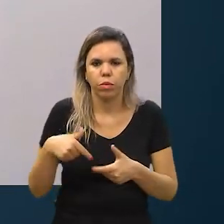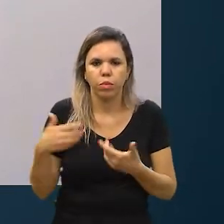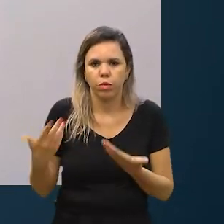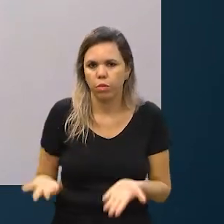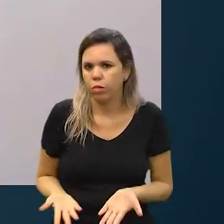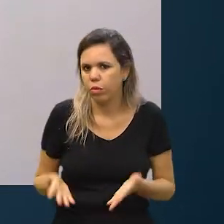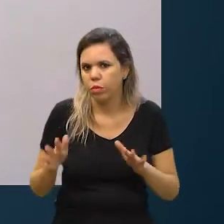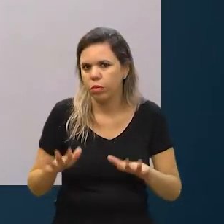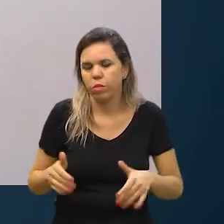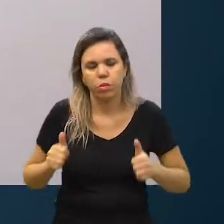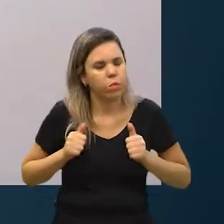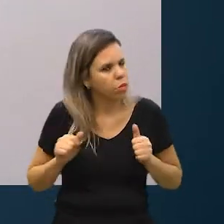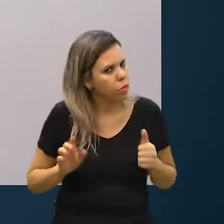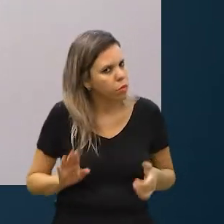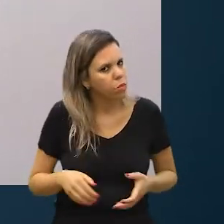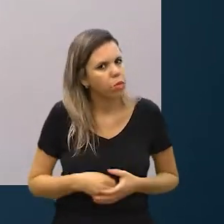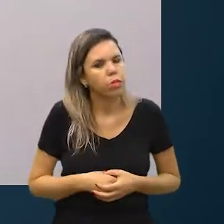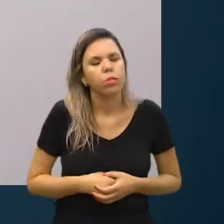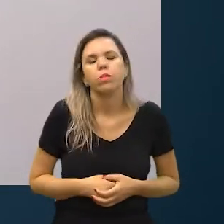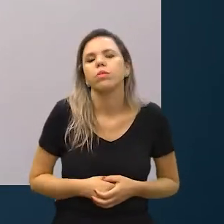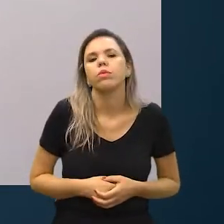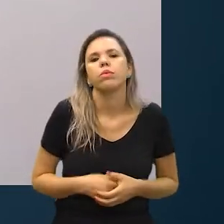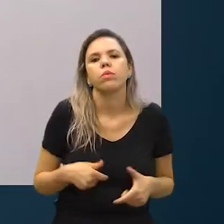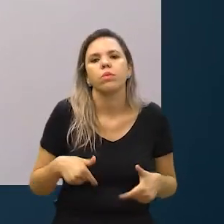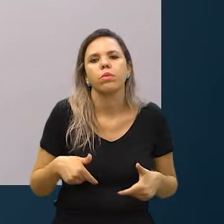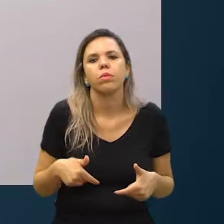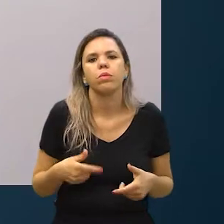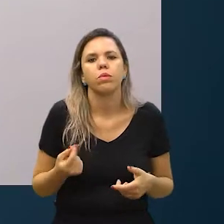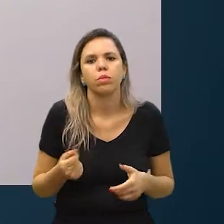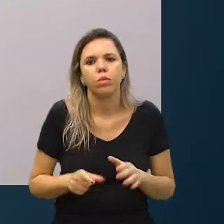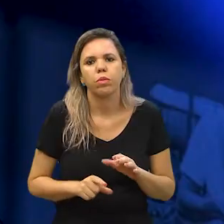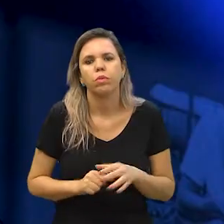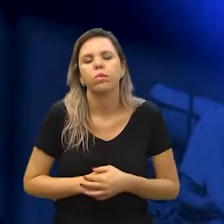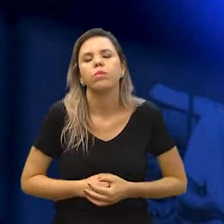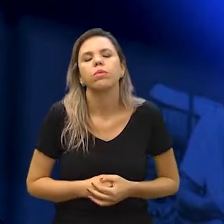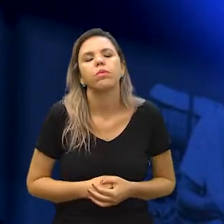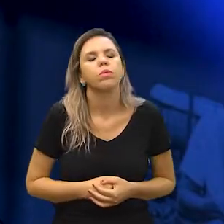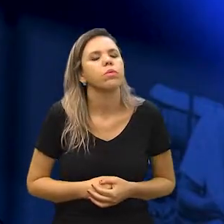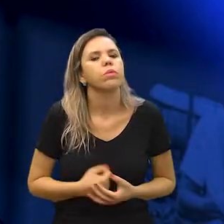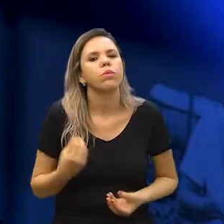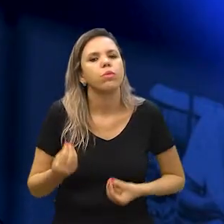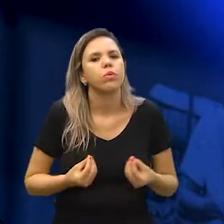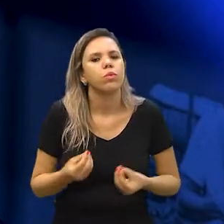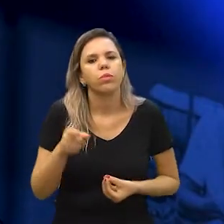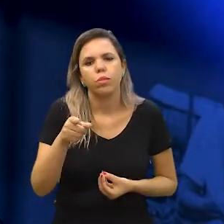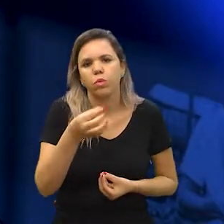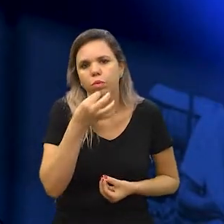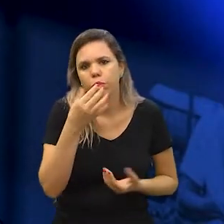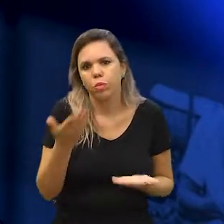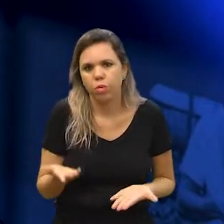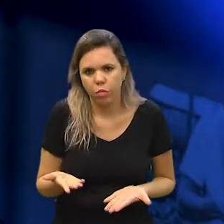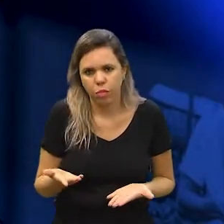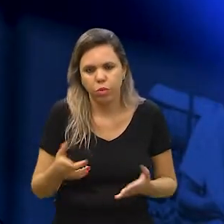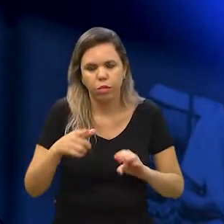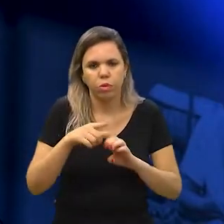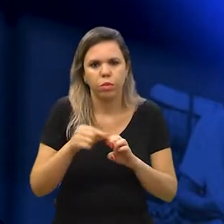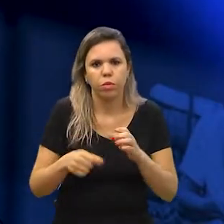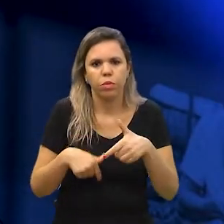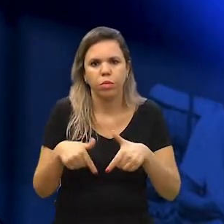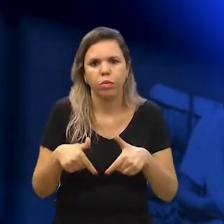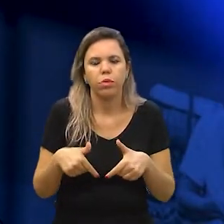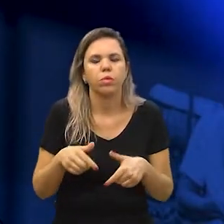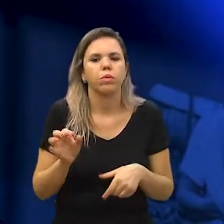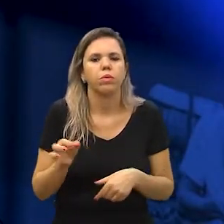e não ficar aí desamparada, né? Sem trabalhar e sem fazer dinheiro, né? Vanessa, como é para você empreender e,